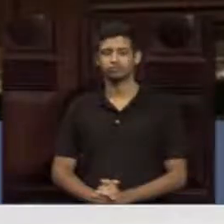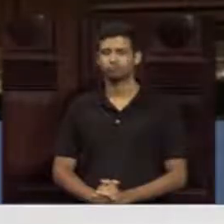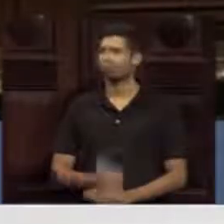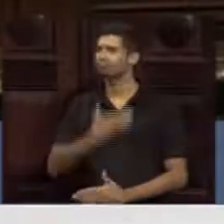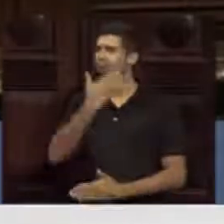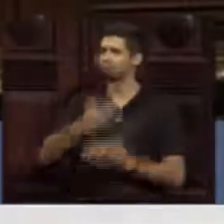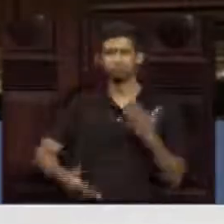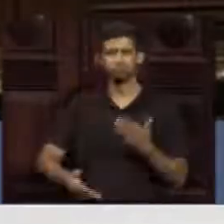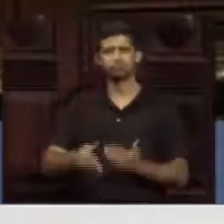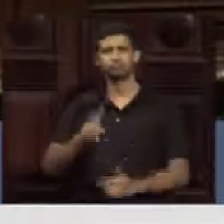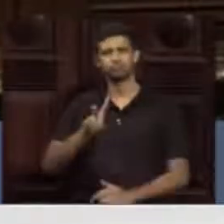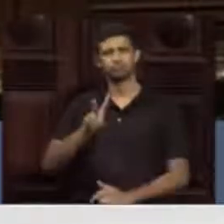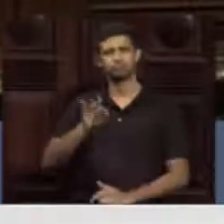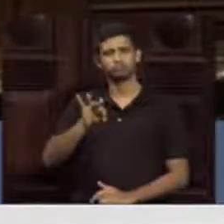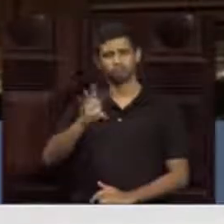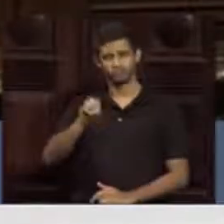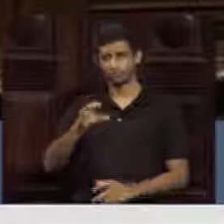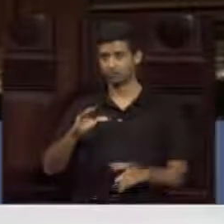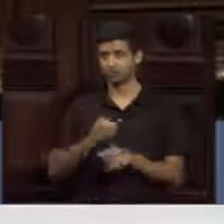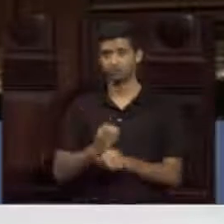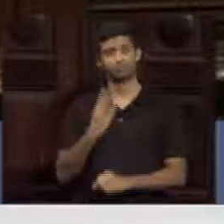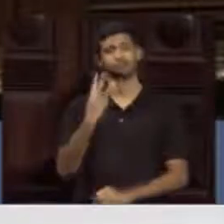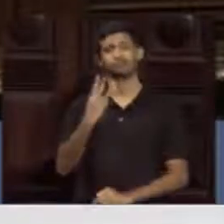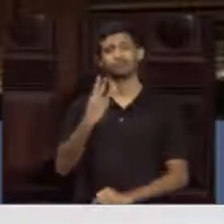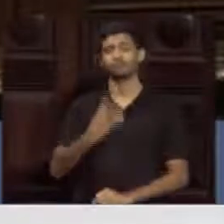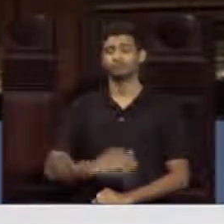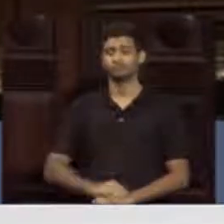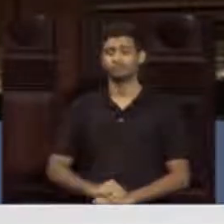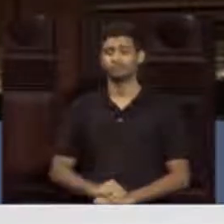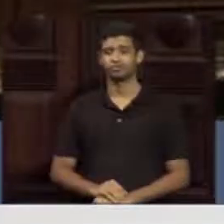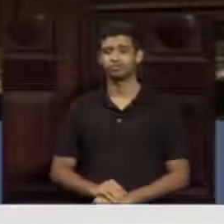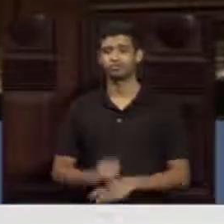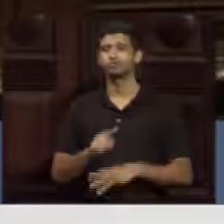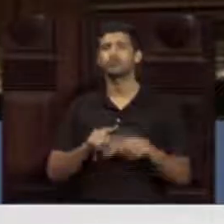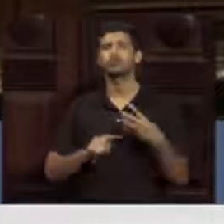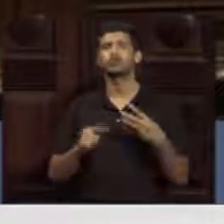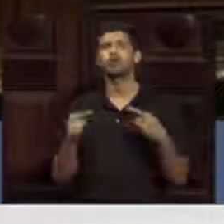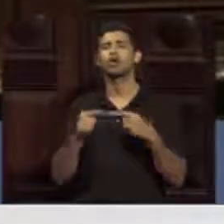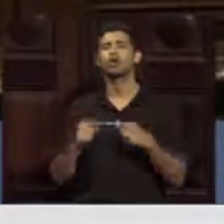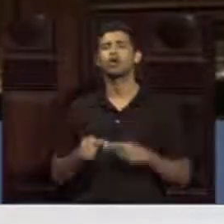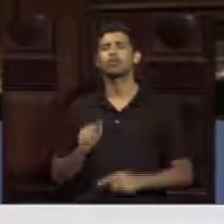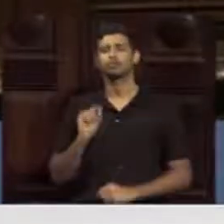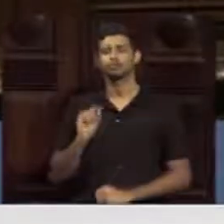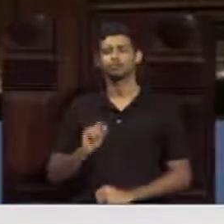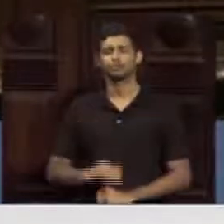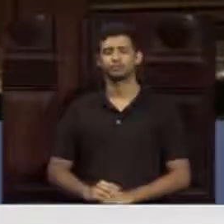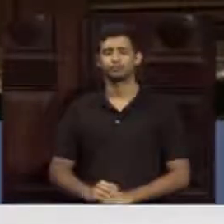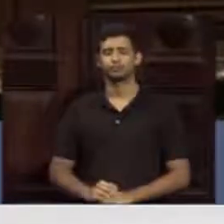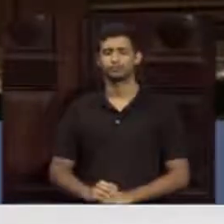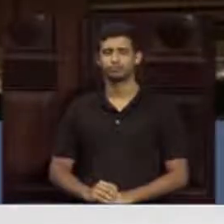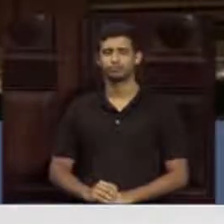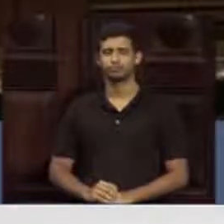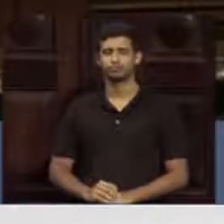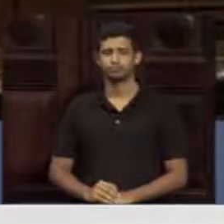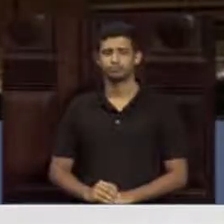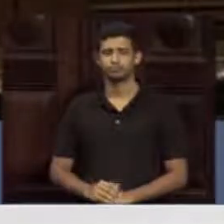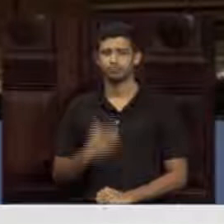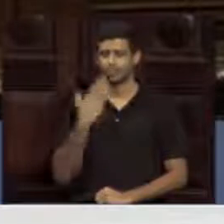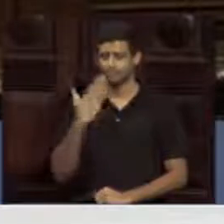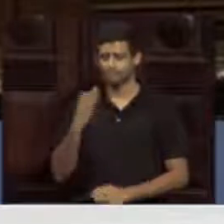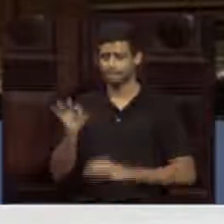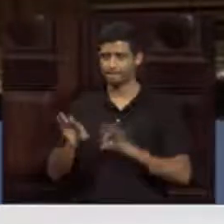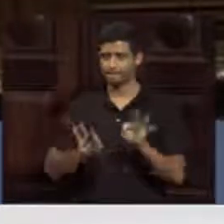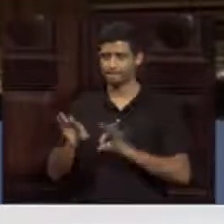derrubou 3 vetos que diziam respeito ao projeto